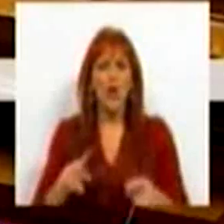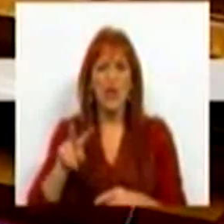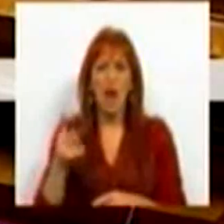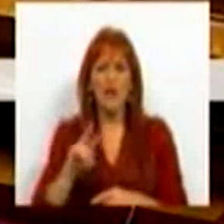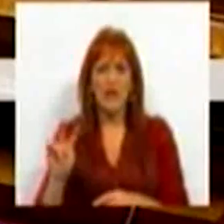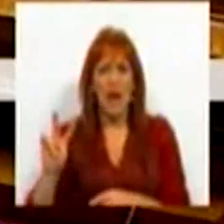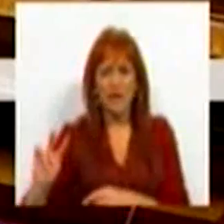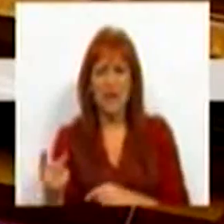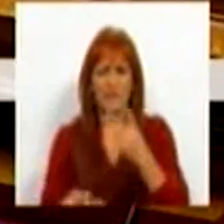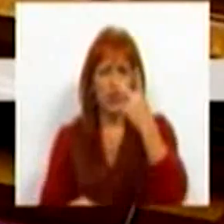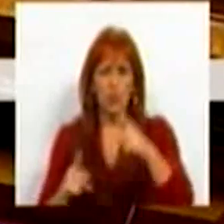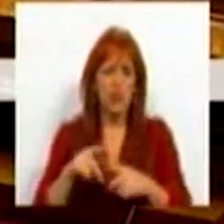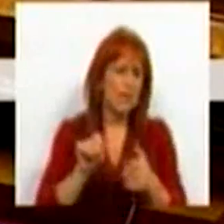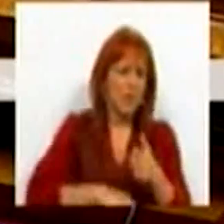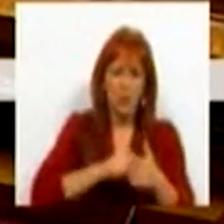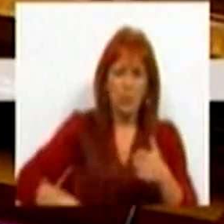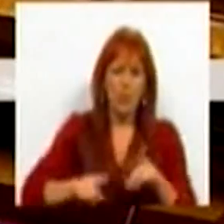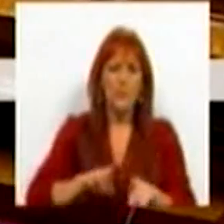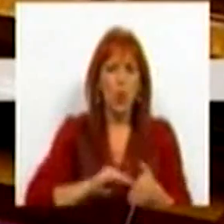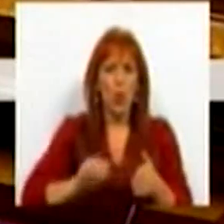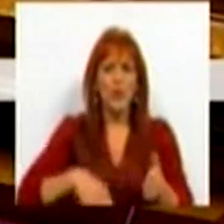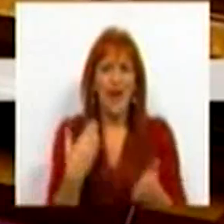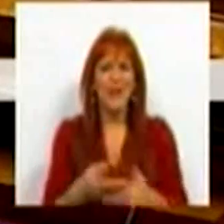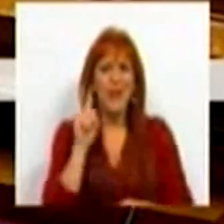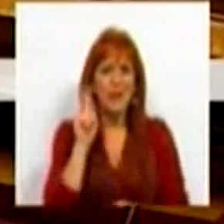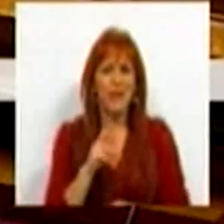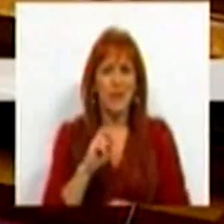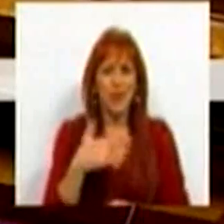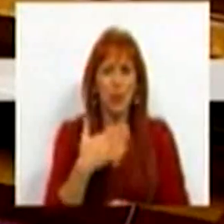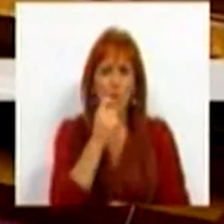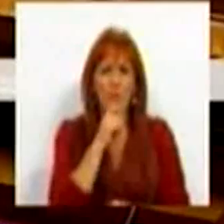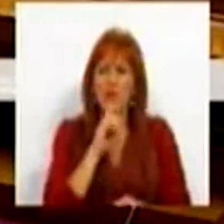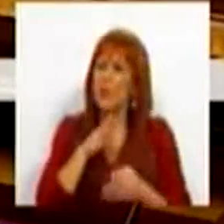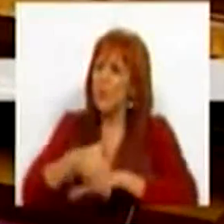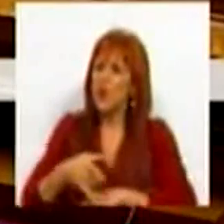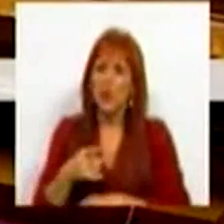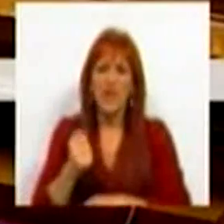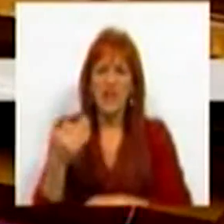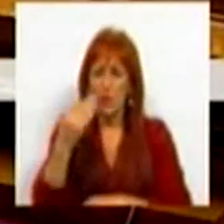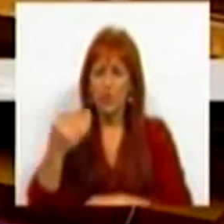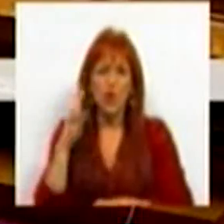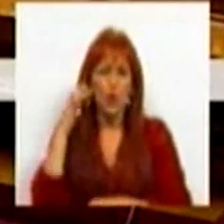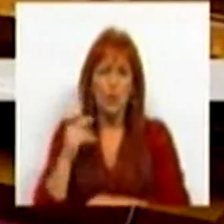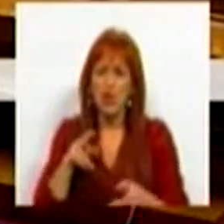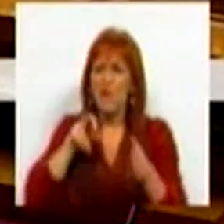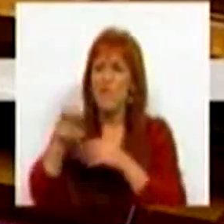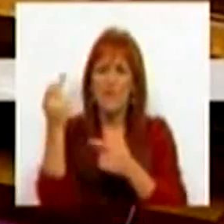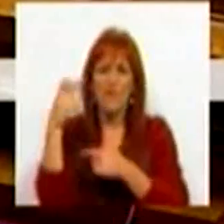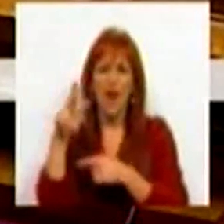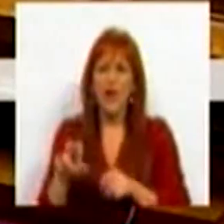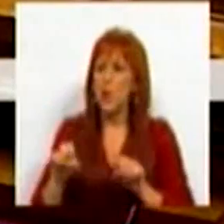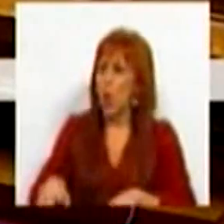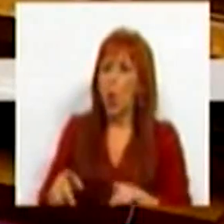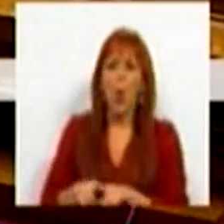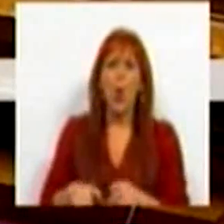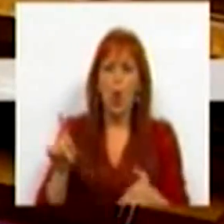duas alternativas. Rescindir o contrato também até 31 de maio, podendo aceder a 95% do número total de vagas, ou não